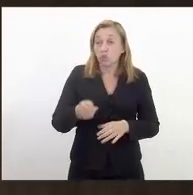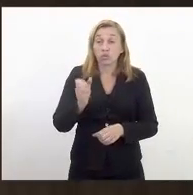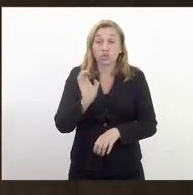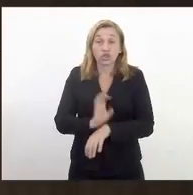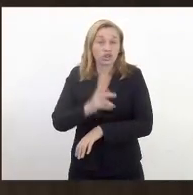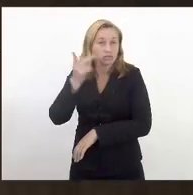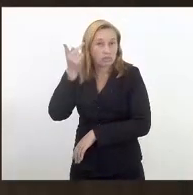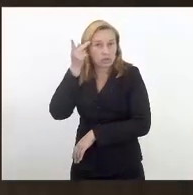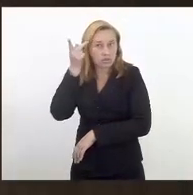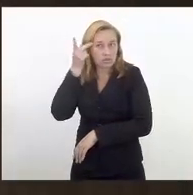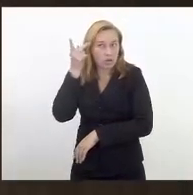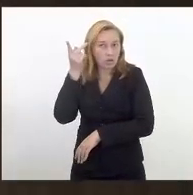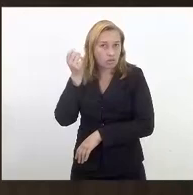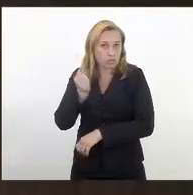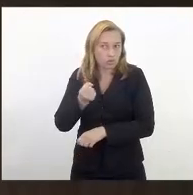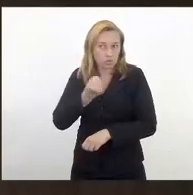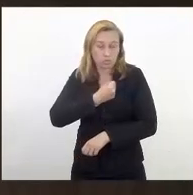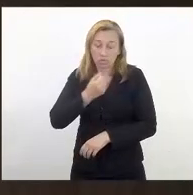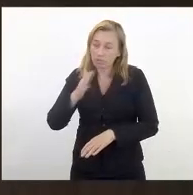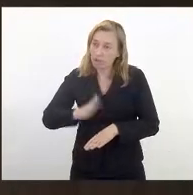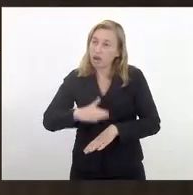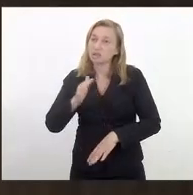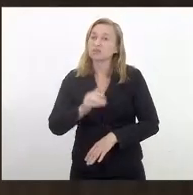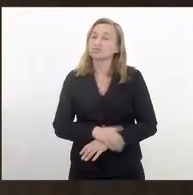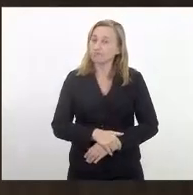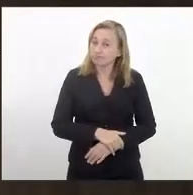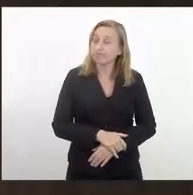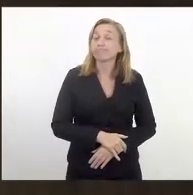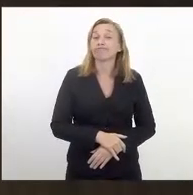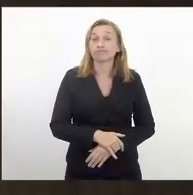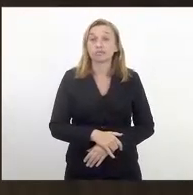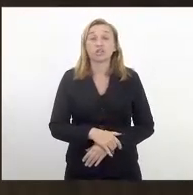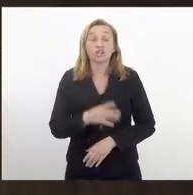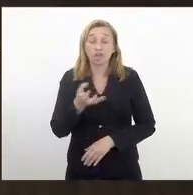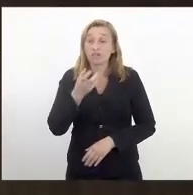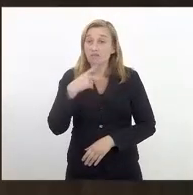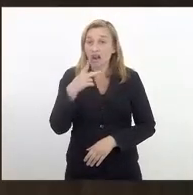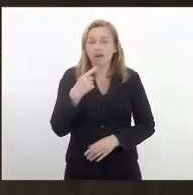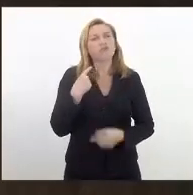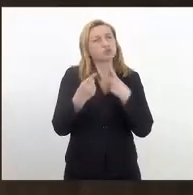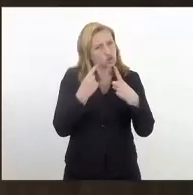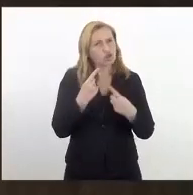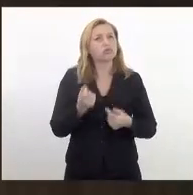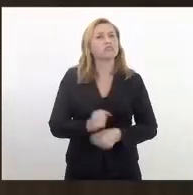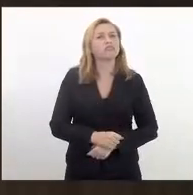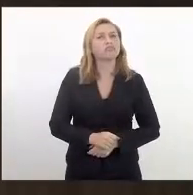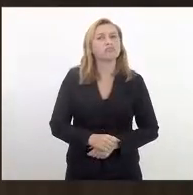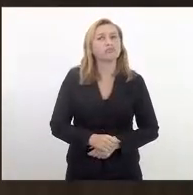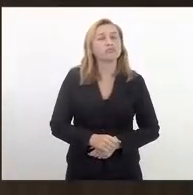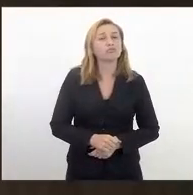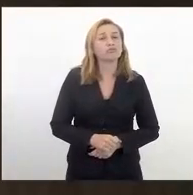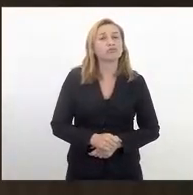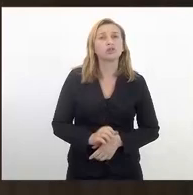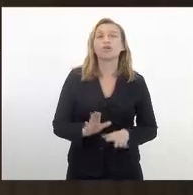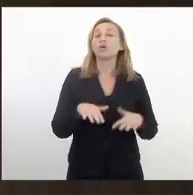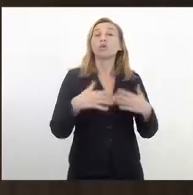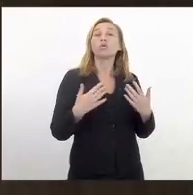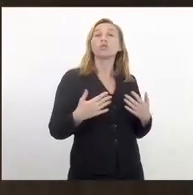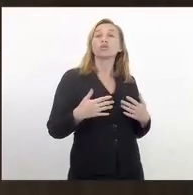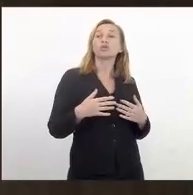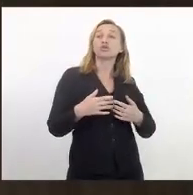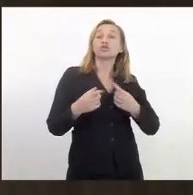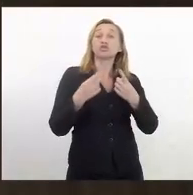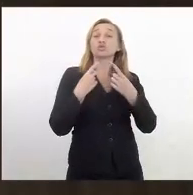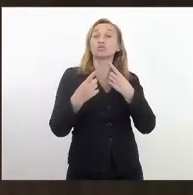São Paulo que o estoque muito maior Então eu queria fazer essa manifestação aqui e abriu o trabalho vamos debater em que condições o